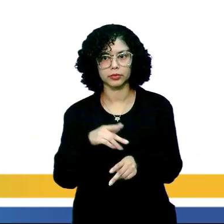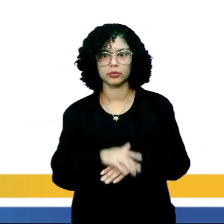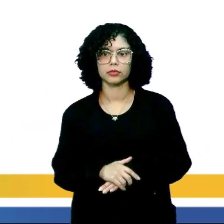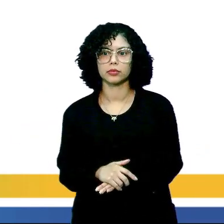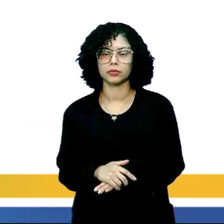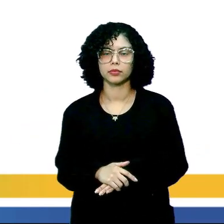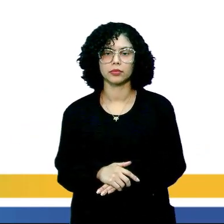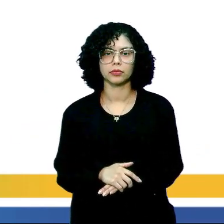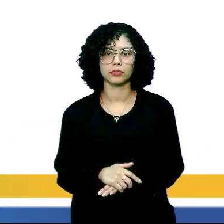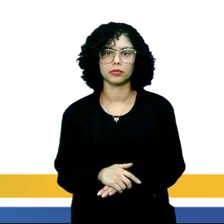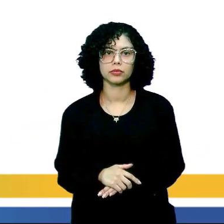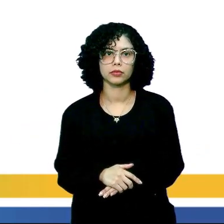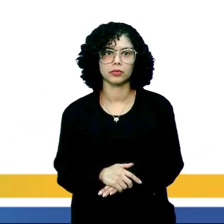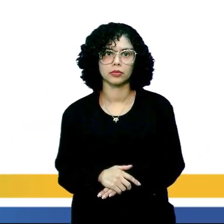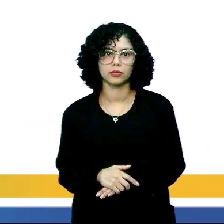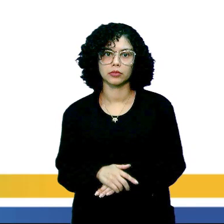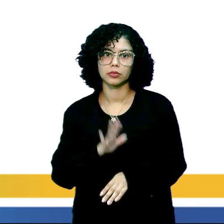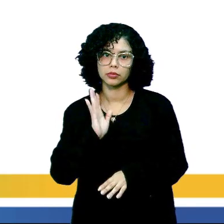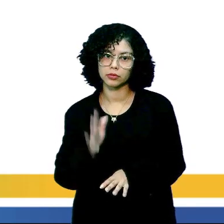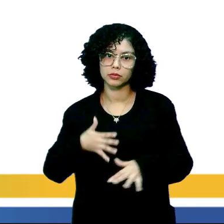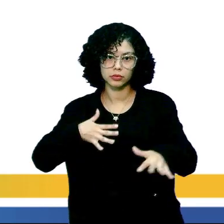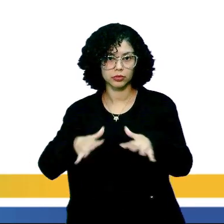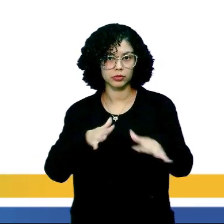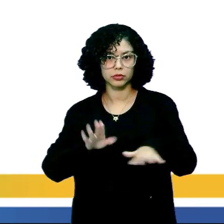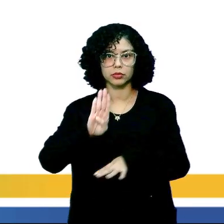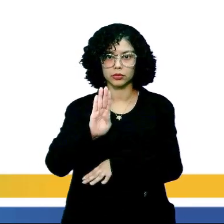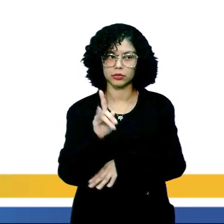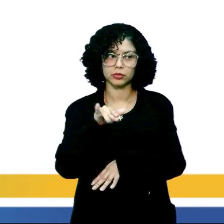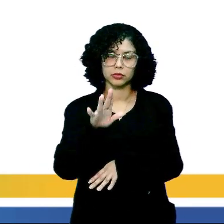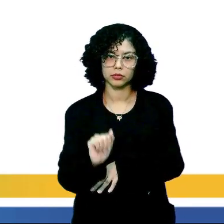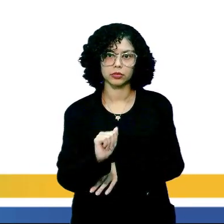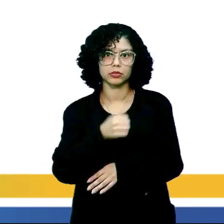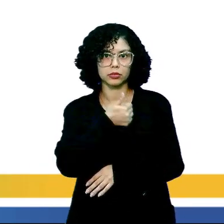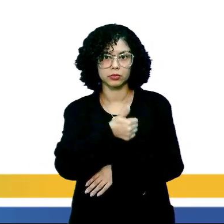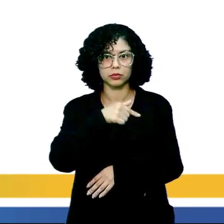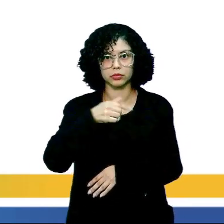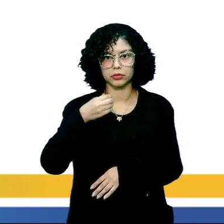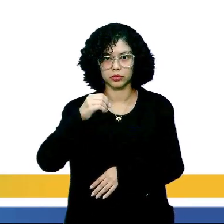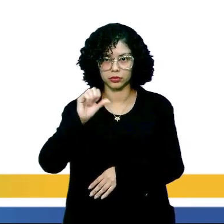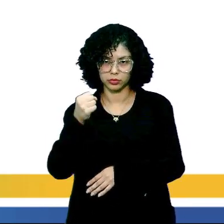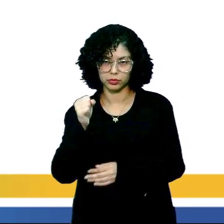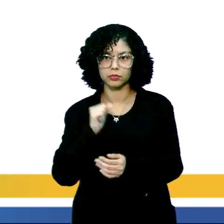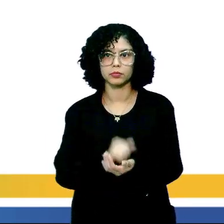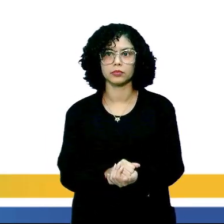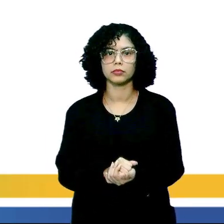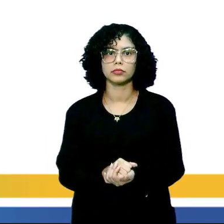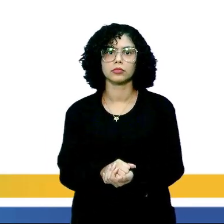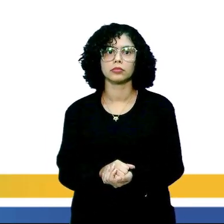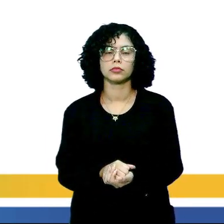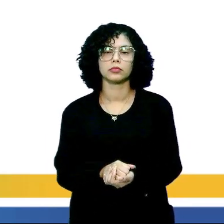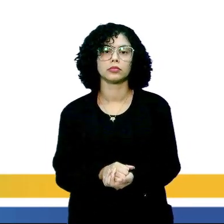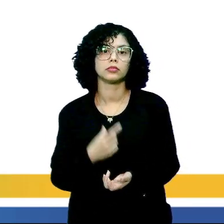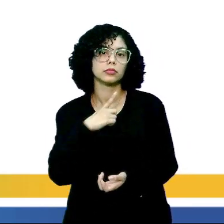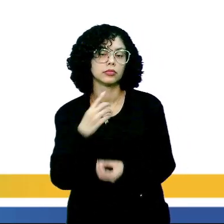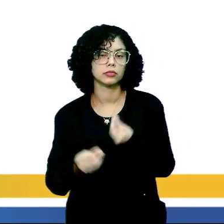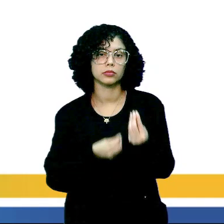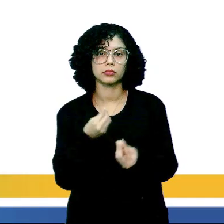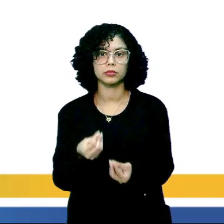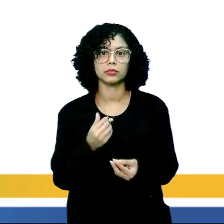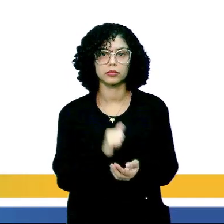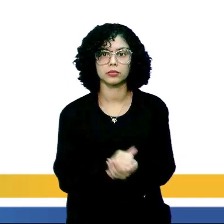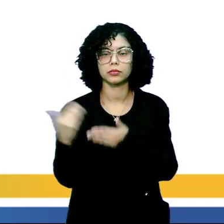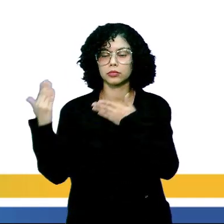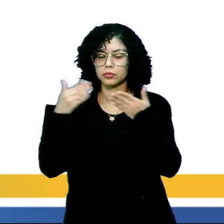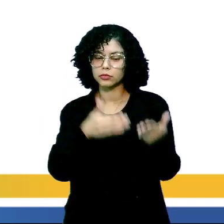Essa população. Já o movimento baiano, de 1798, e a Conjuração Baiana, tinha como um dos